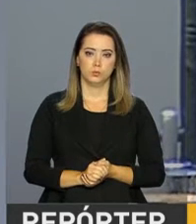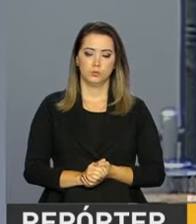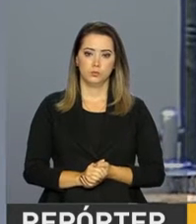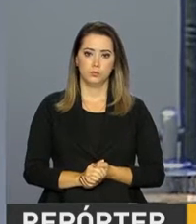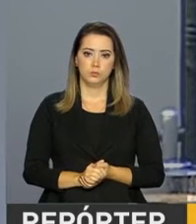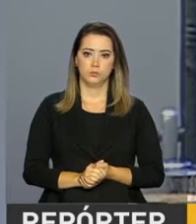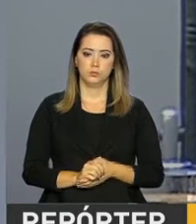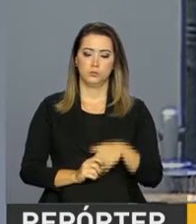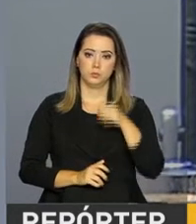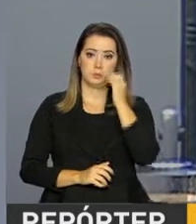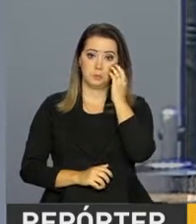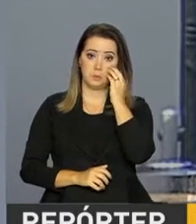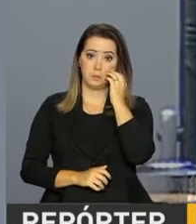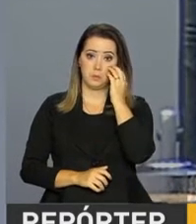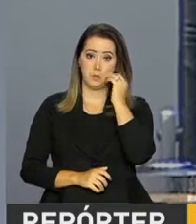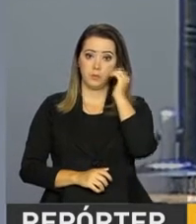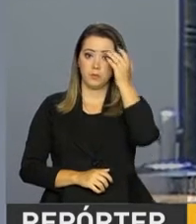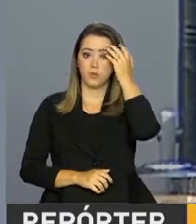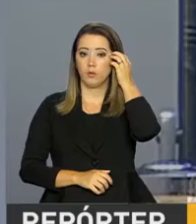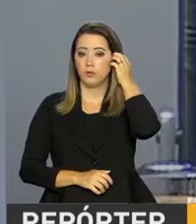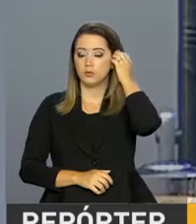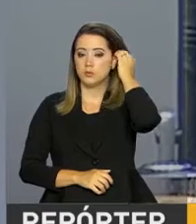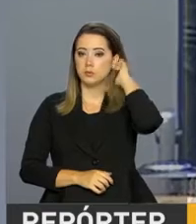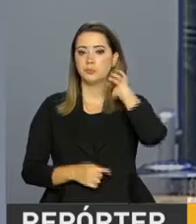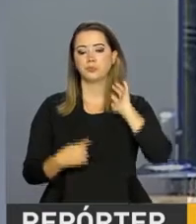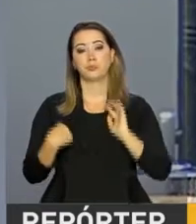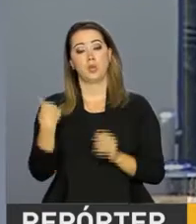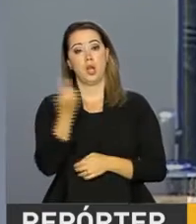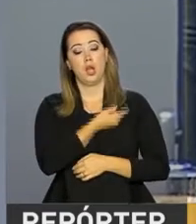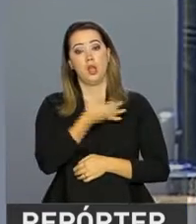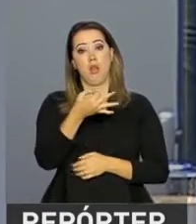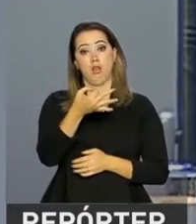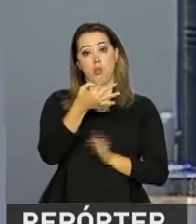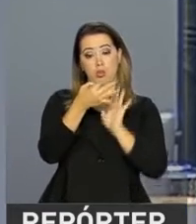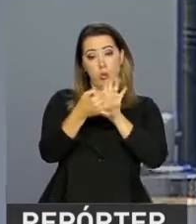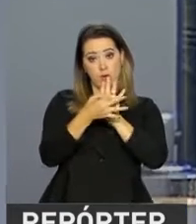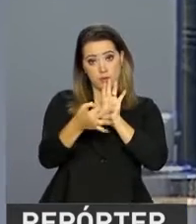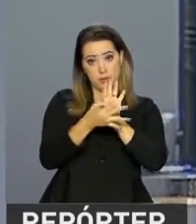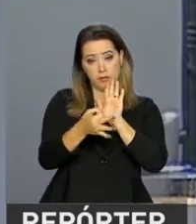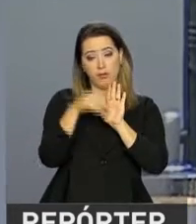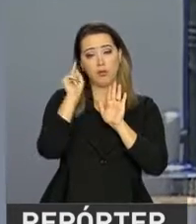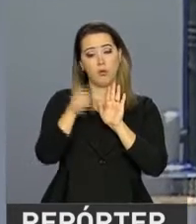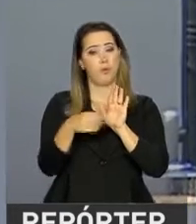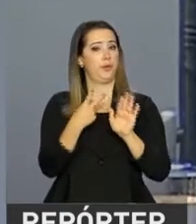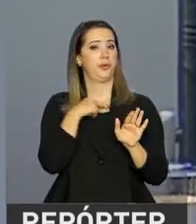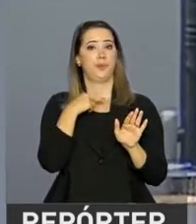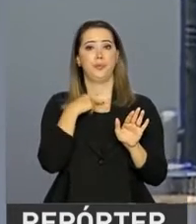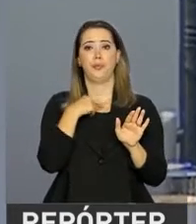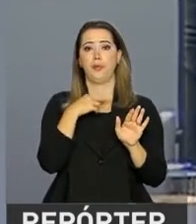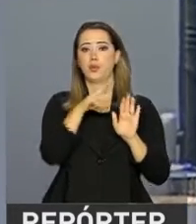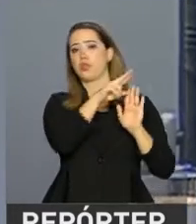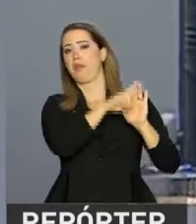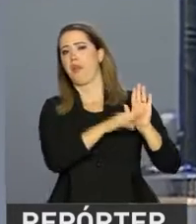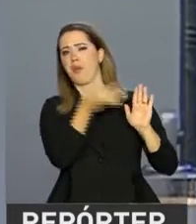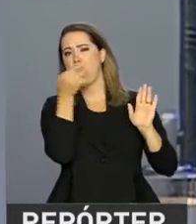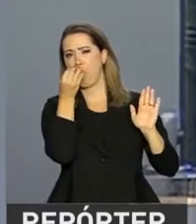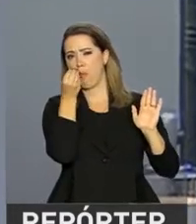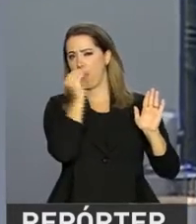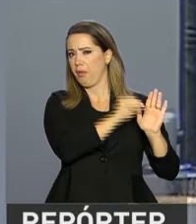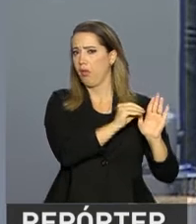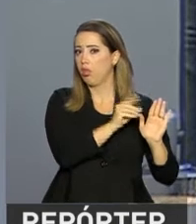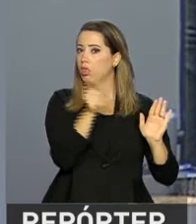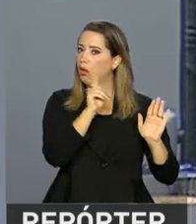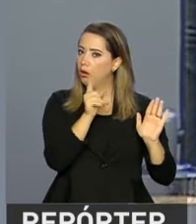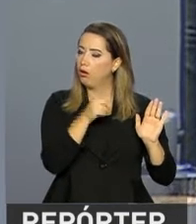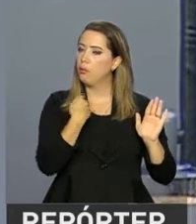não deve haver uma flexibilização ou uma suspensão pura e simples regra de